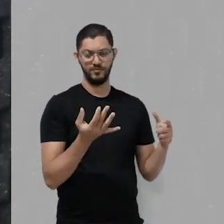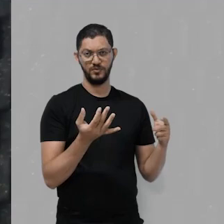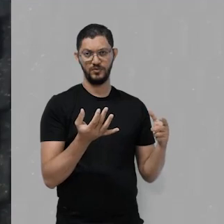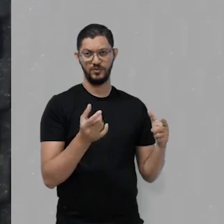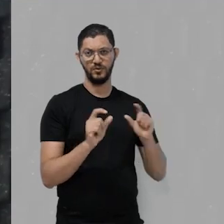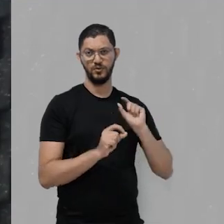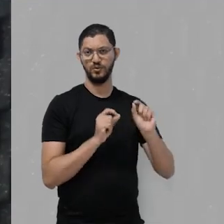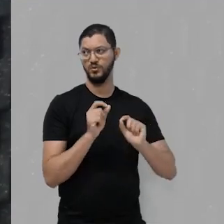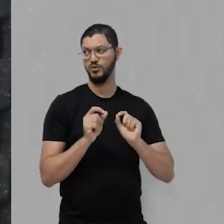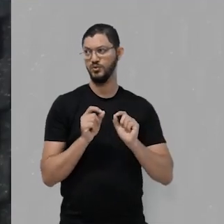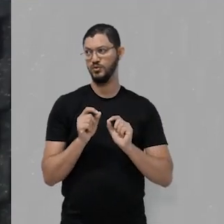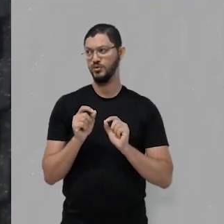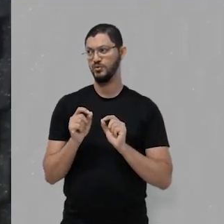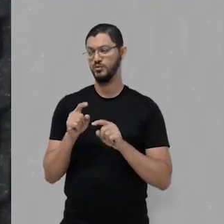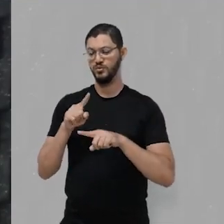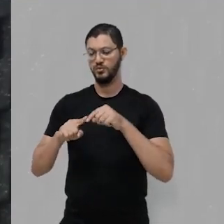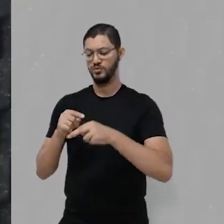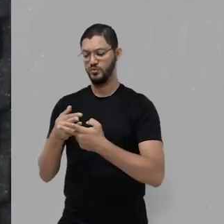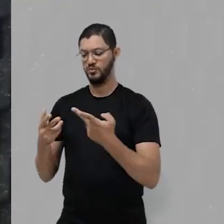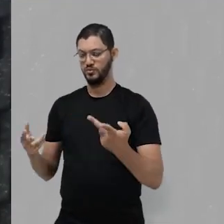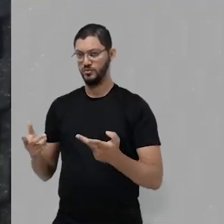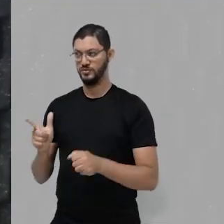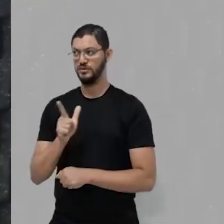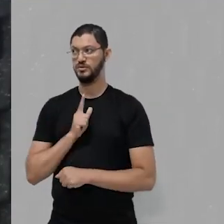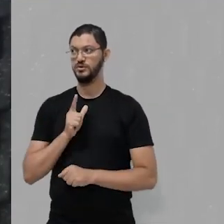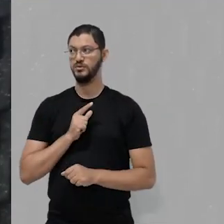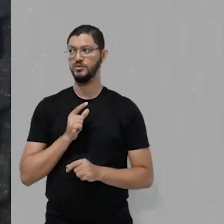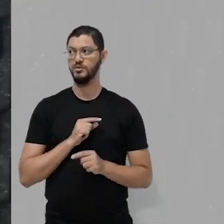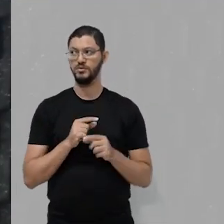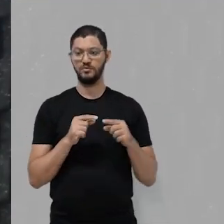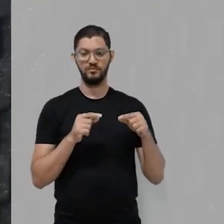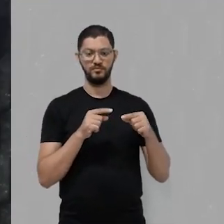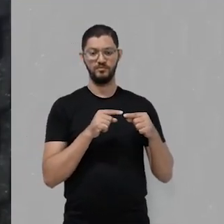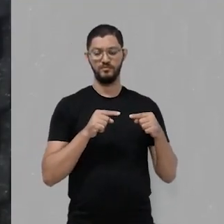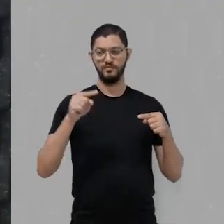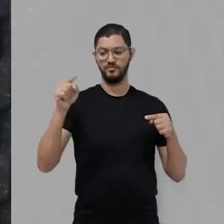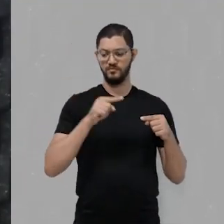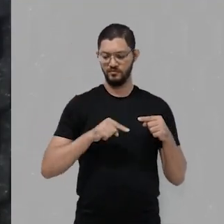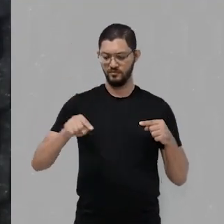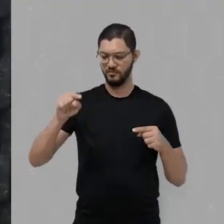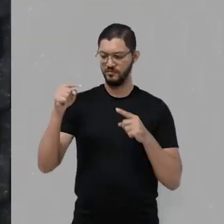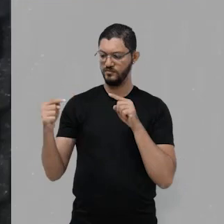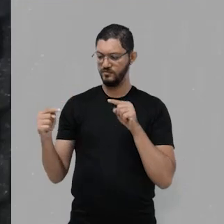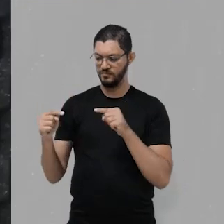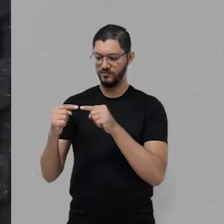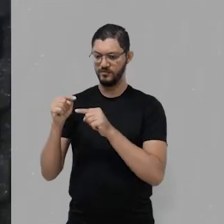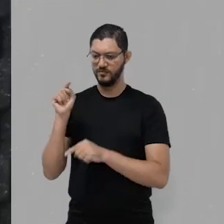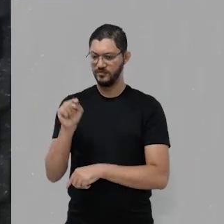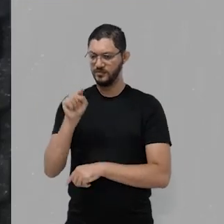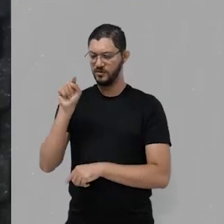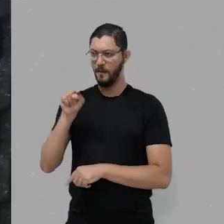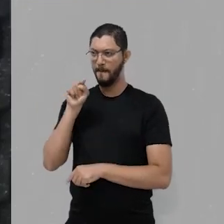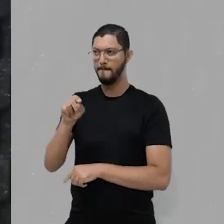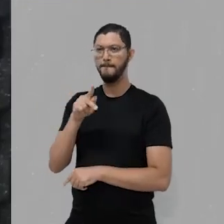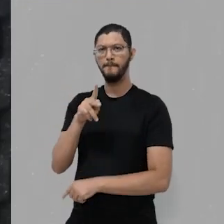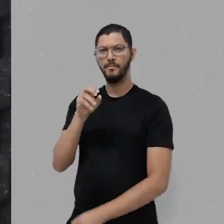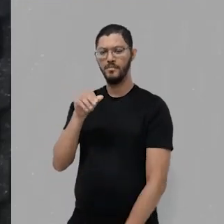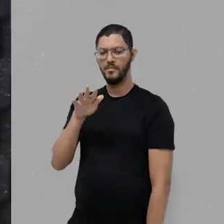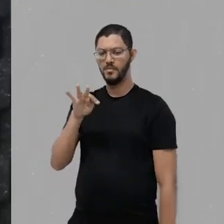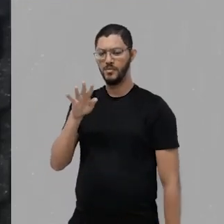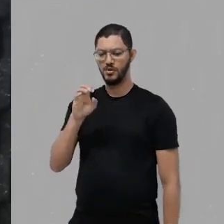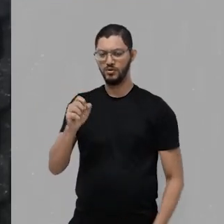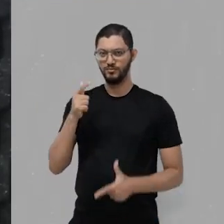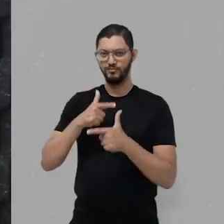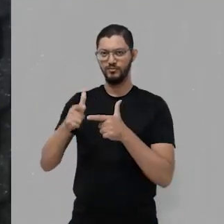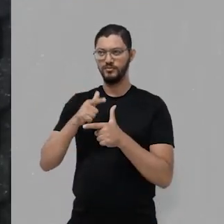quantidade do que os recursos, nós vamos ter aqui o ponto de crise, que é o ponto onde vai ter